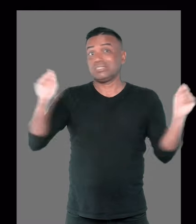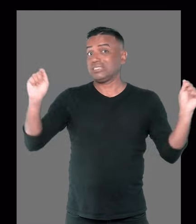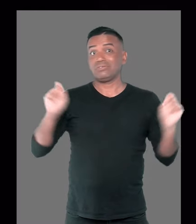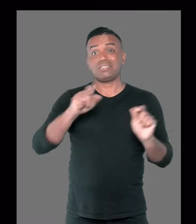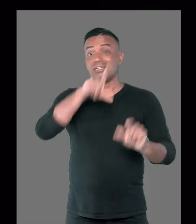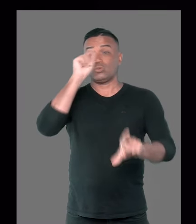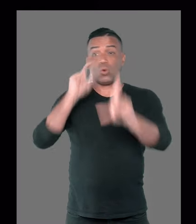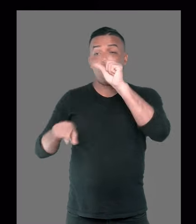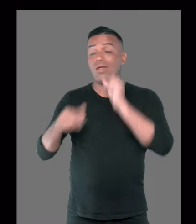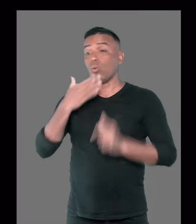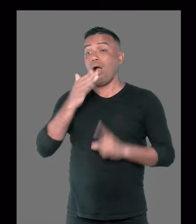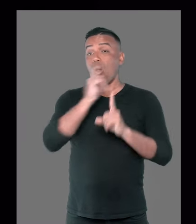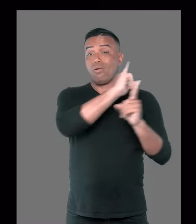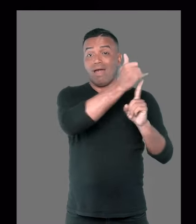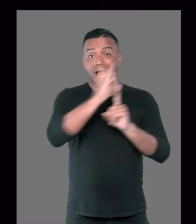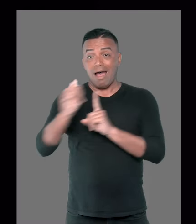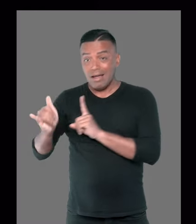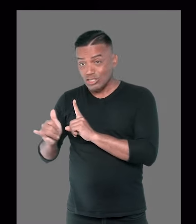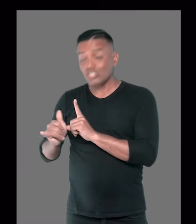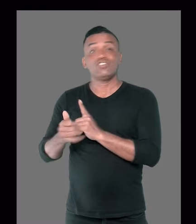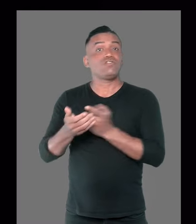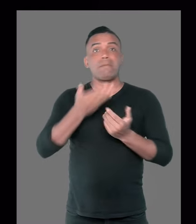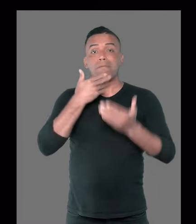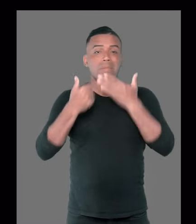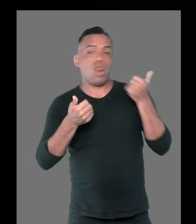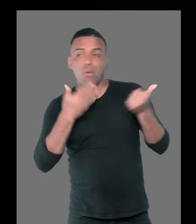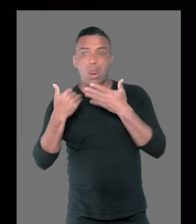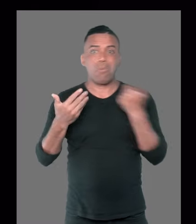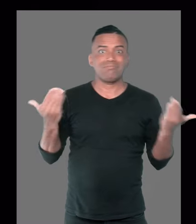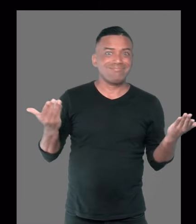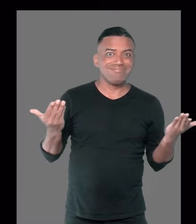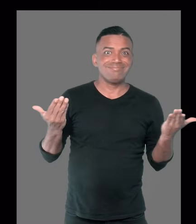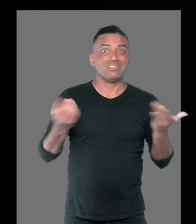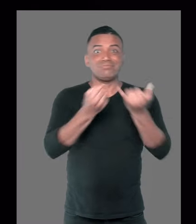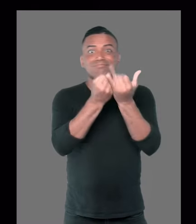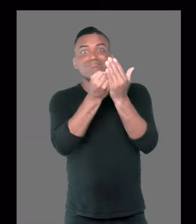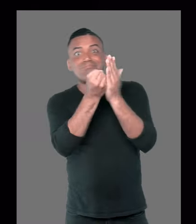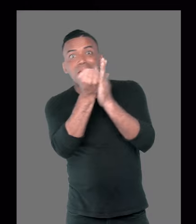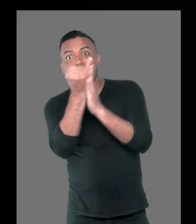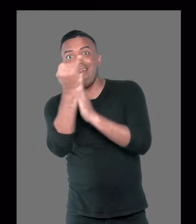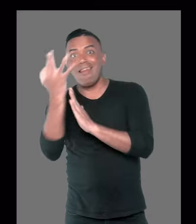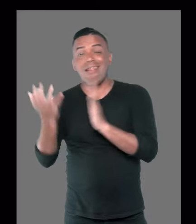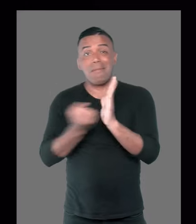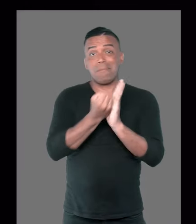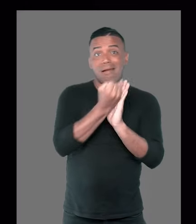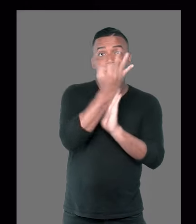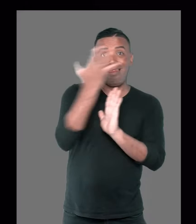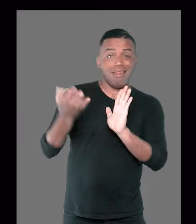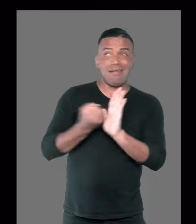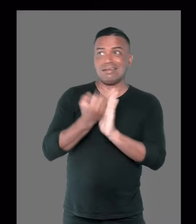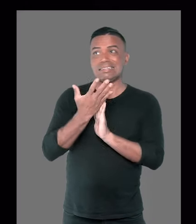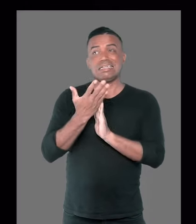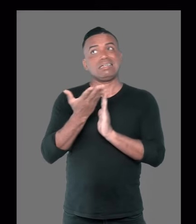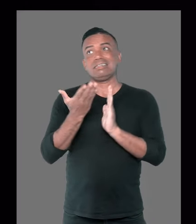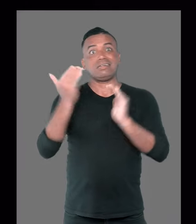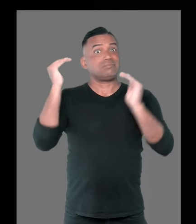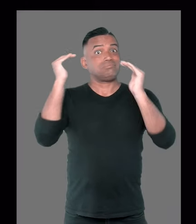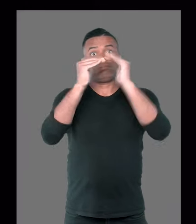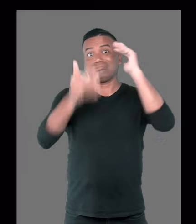outras e essa infinidade de narrativas por outro lado ia causar uma espécie de uma coerência